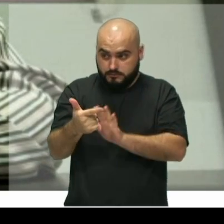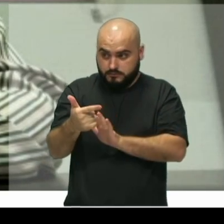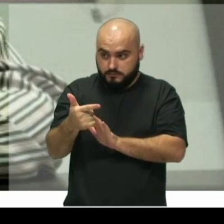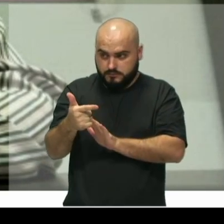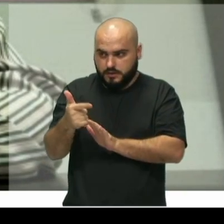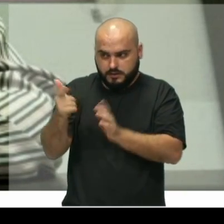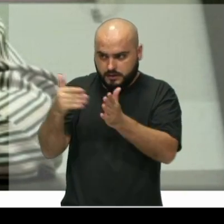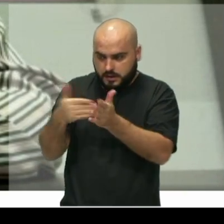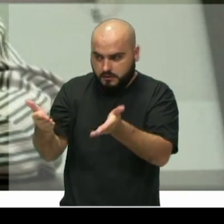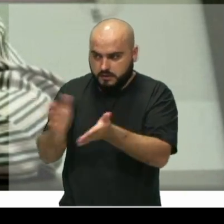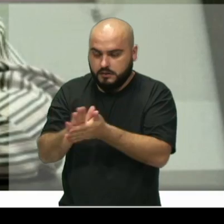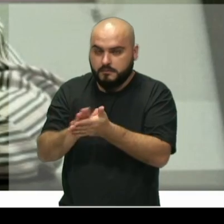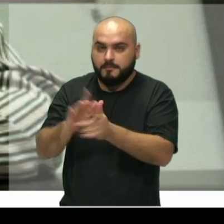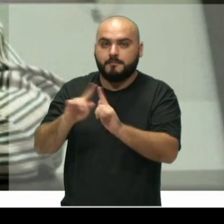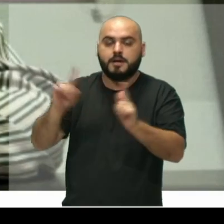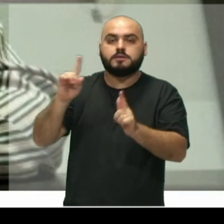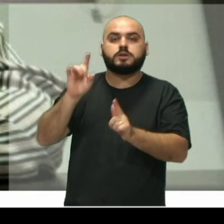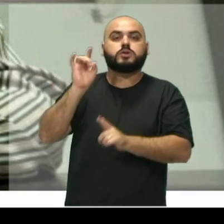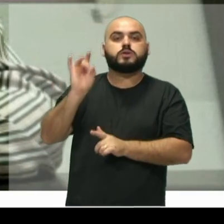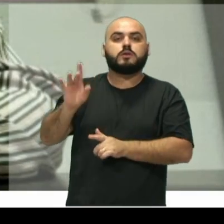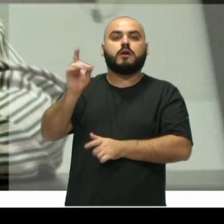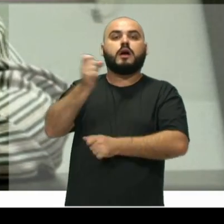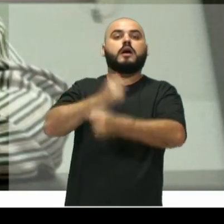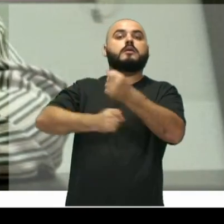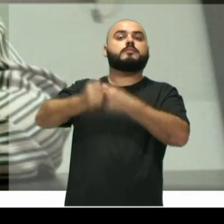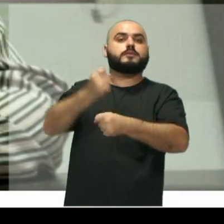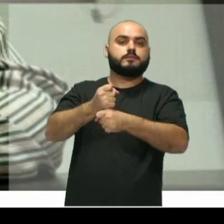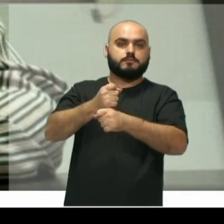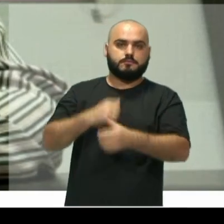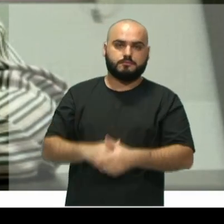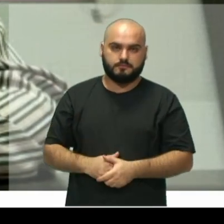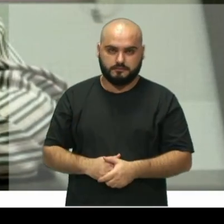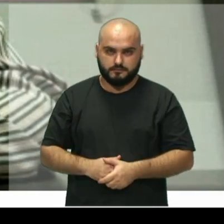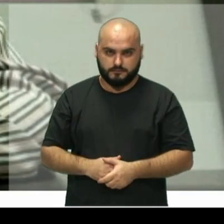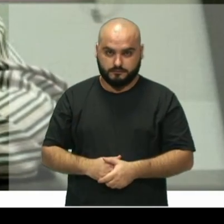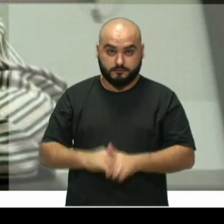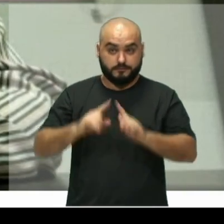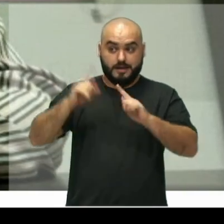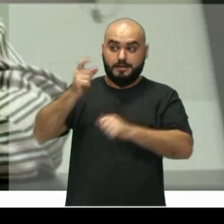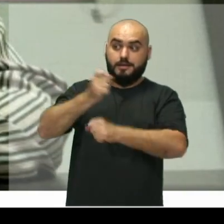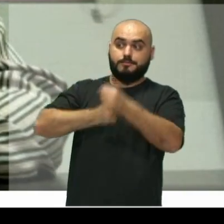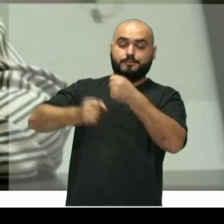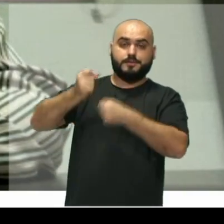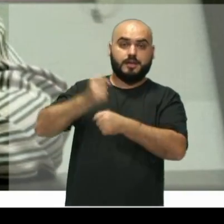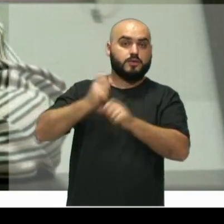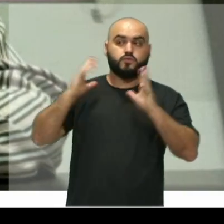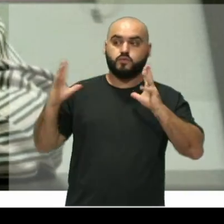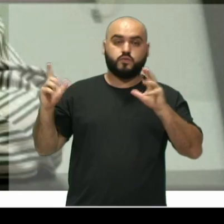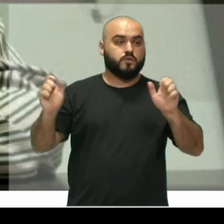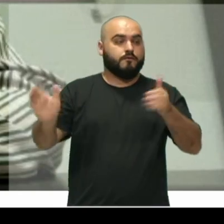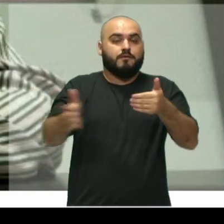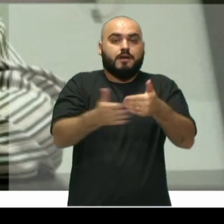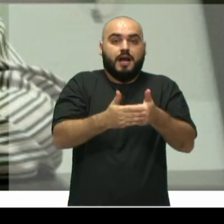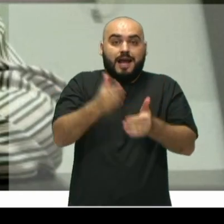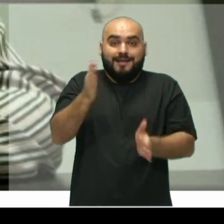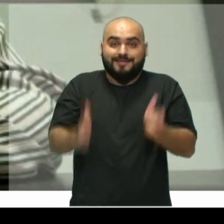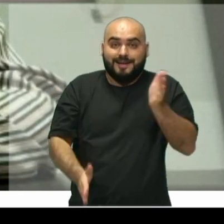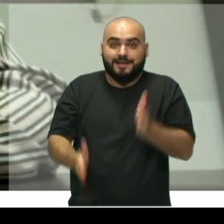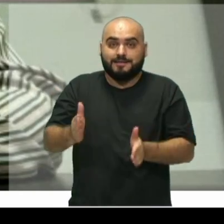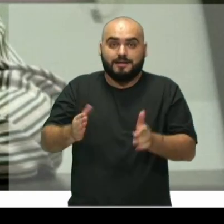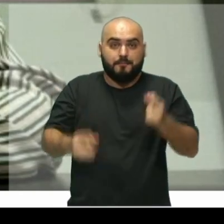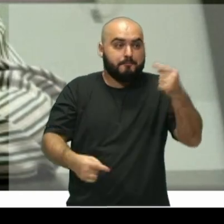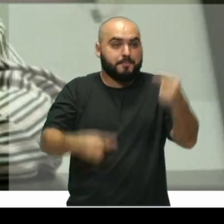do ano passado. Mas nossos atletas, grande maioria, não teve disputa alguma das suas modalidades. Então, ficaria no